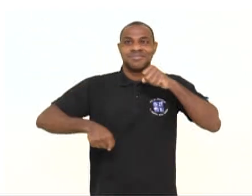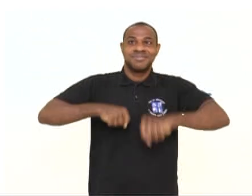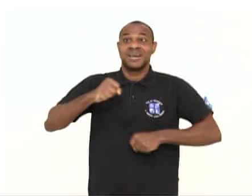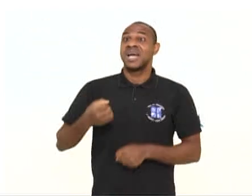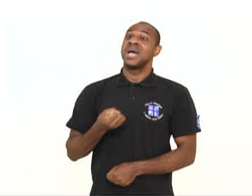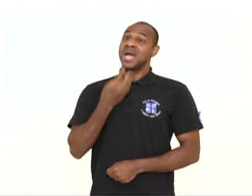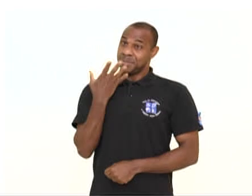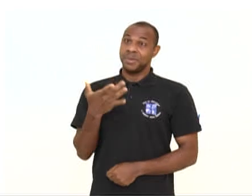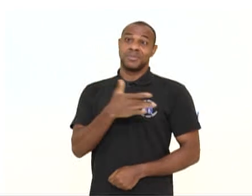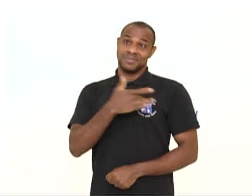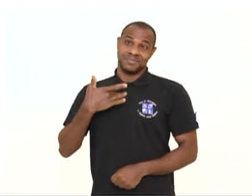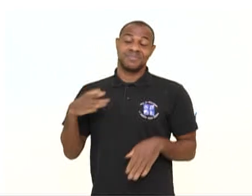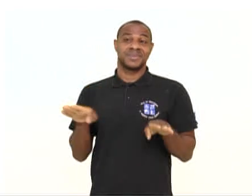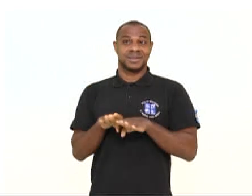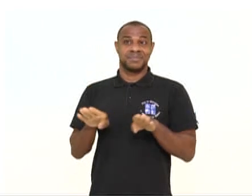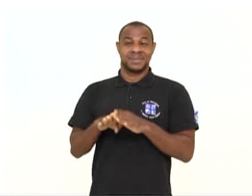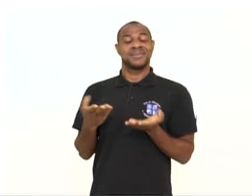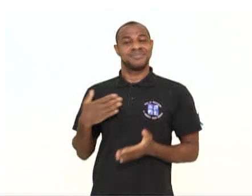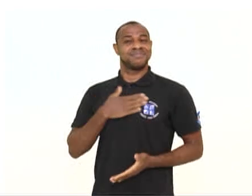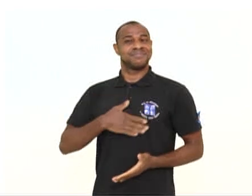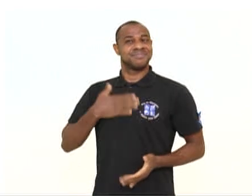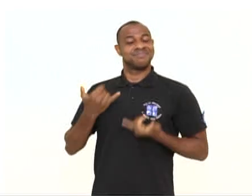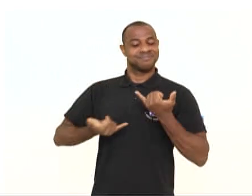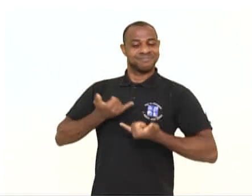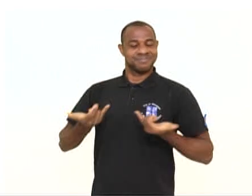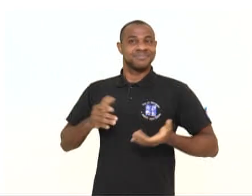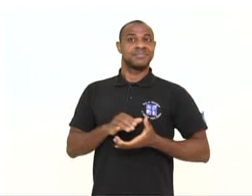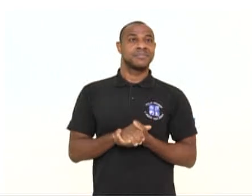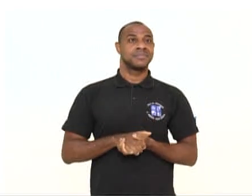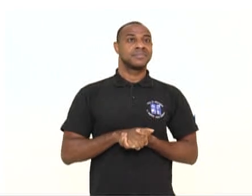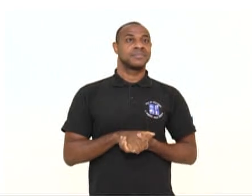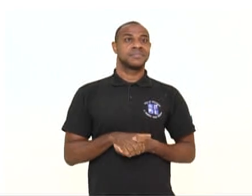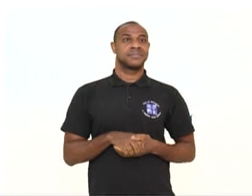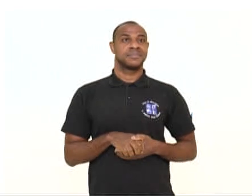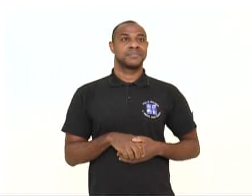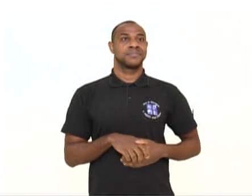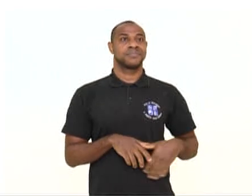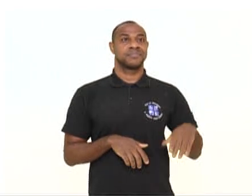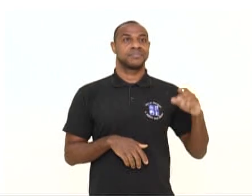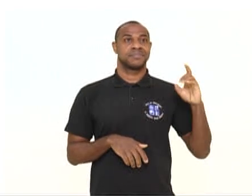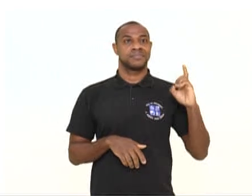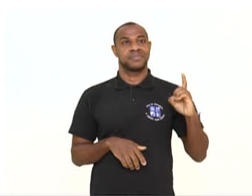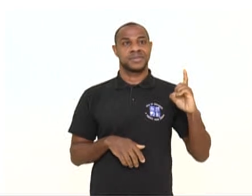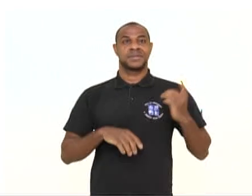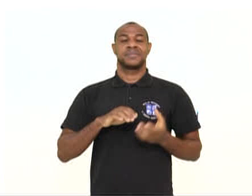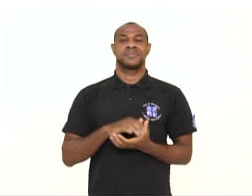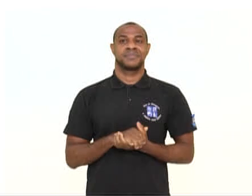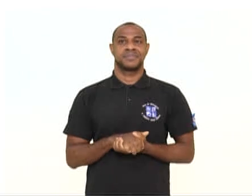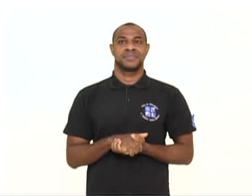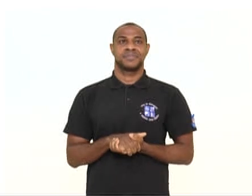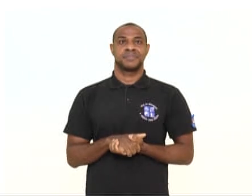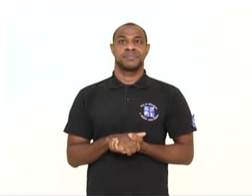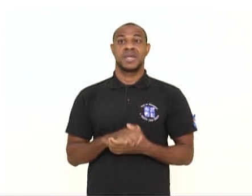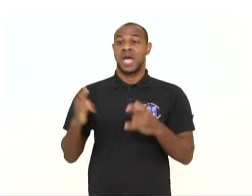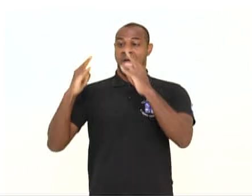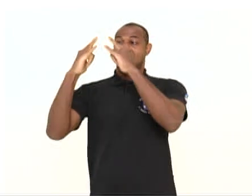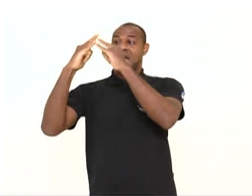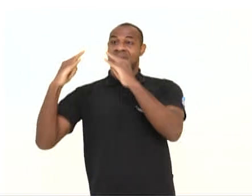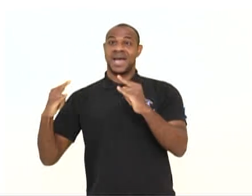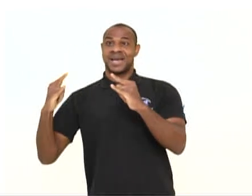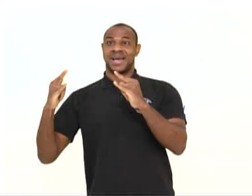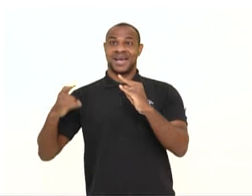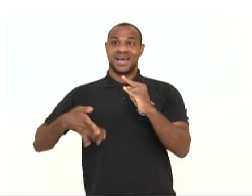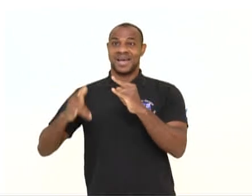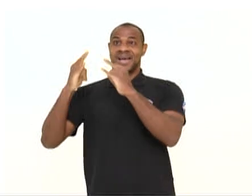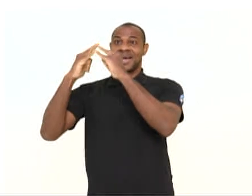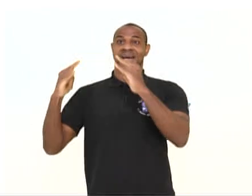atividade de prazer, né, de lazer. Going camping is a way to be in touch with nature. Acampar é